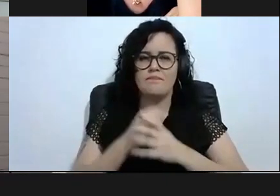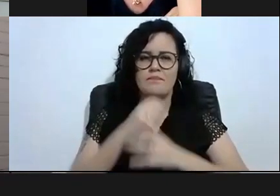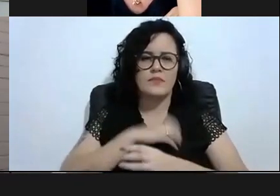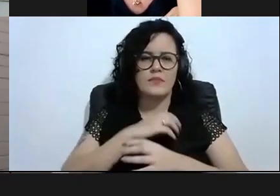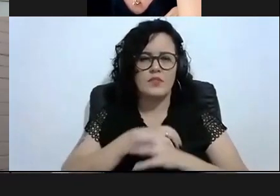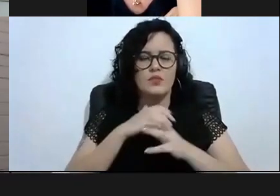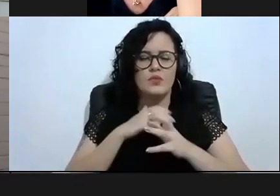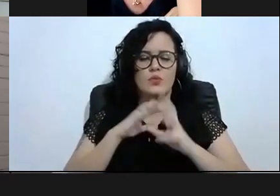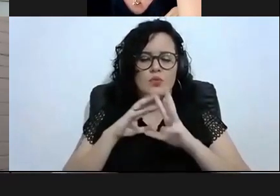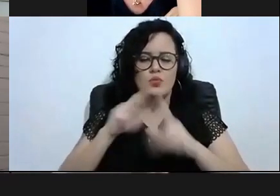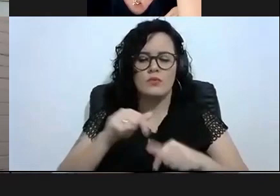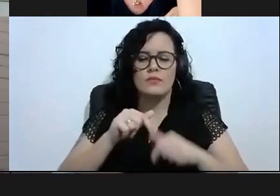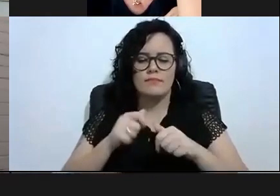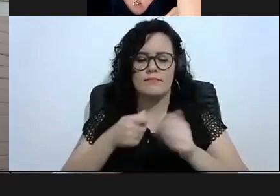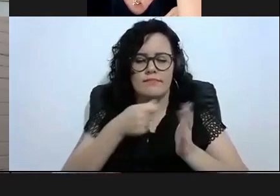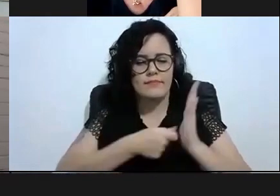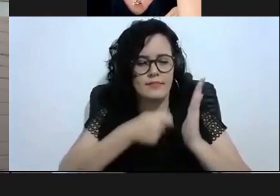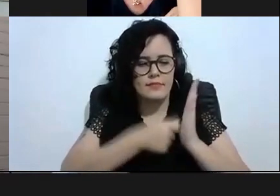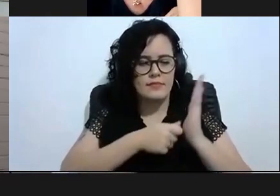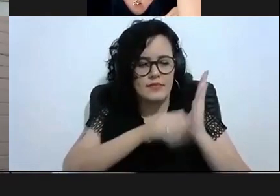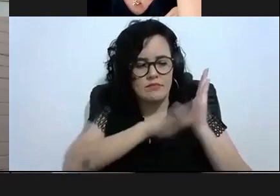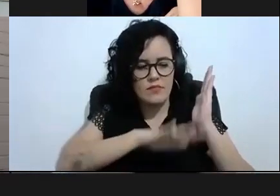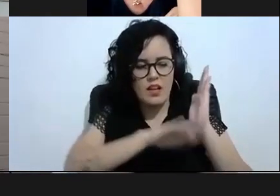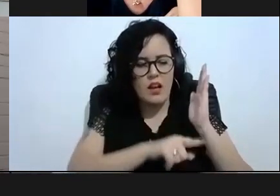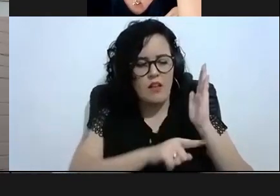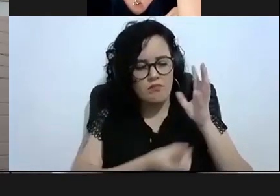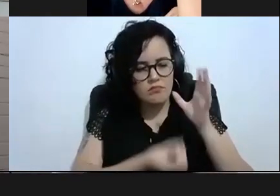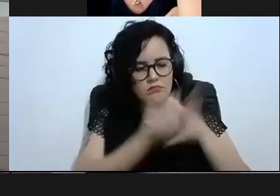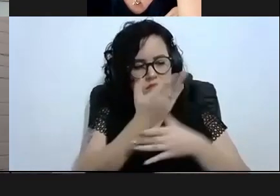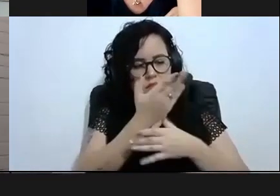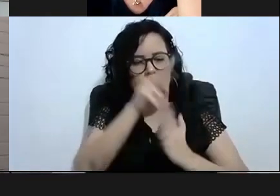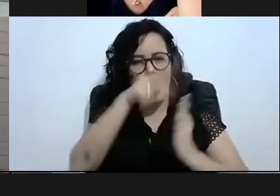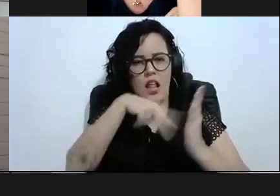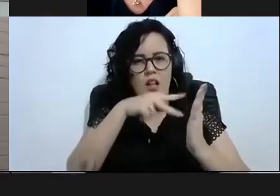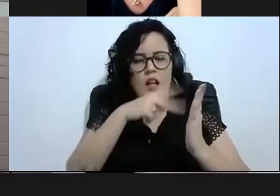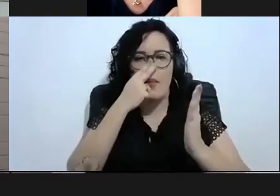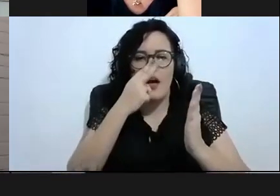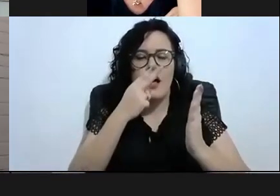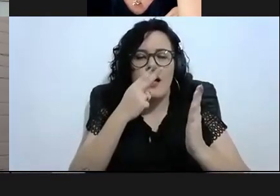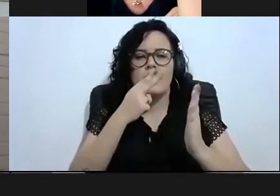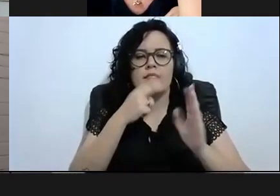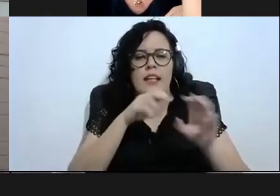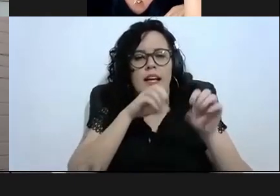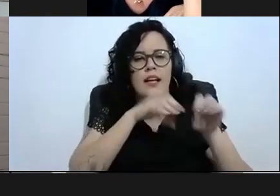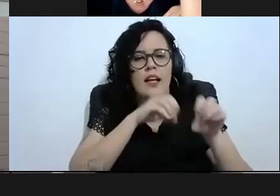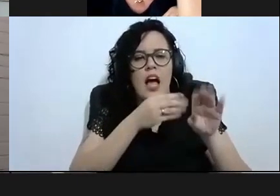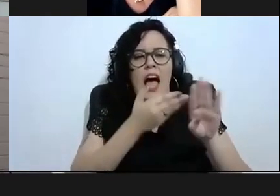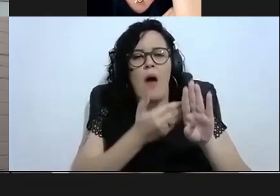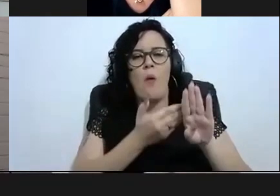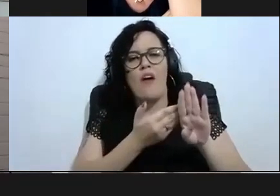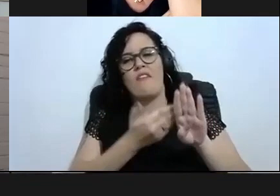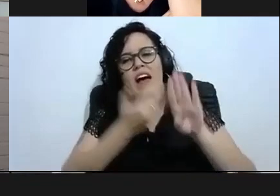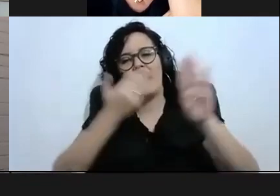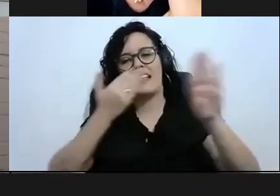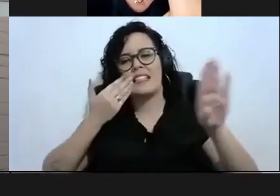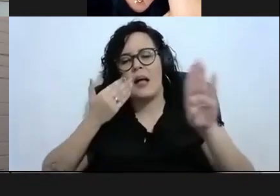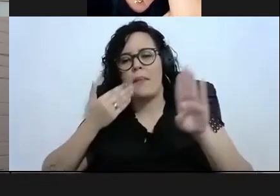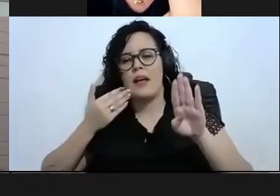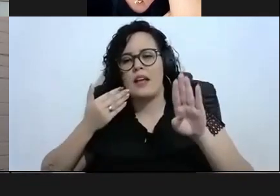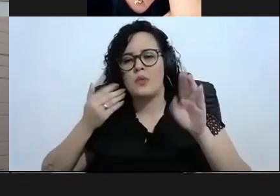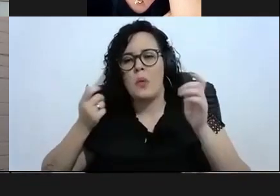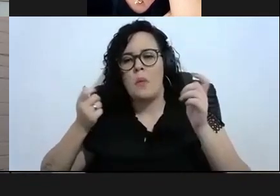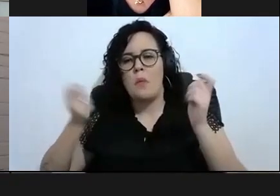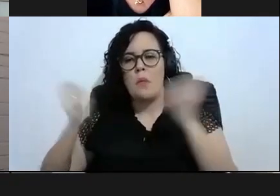leitor, elas parecem que estão promovendo a ojeriza, o afastamento daquele possível leitor,